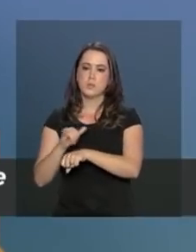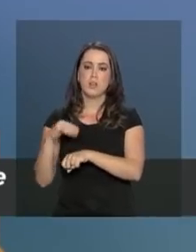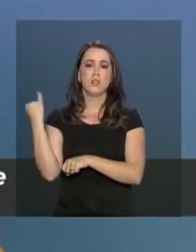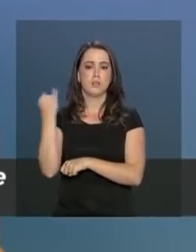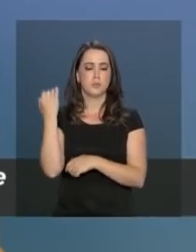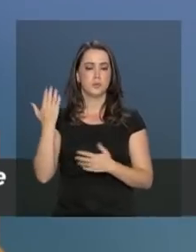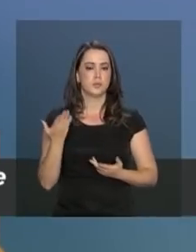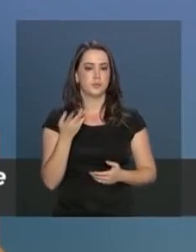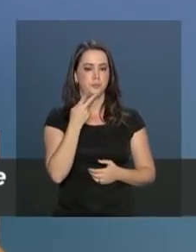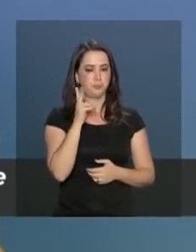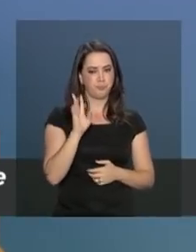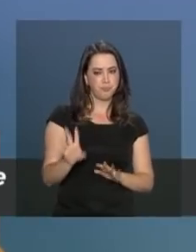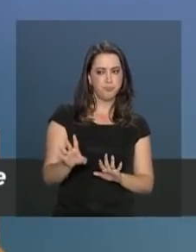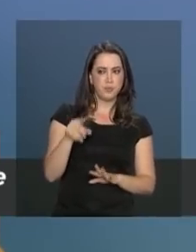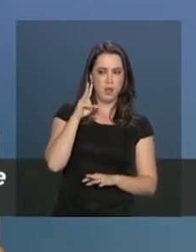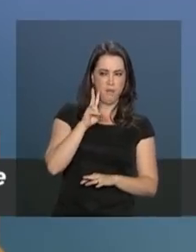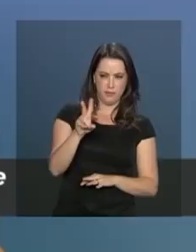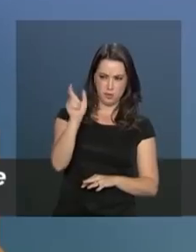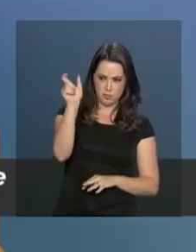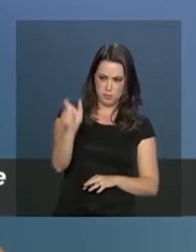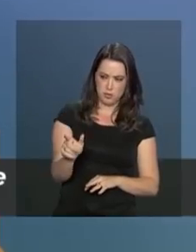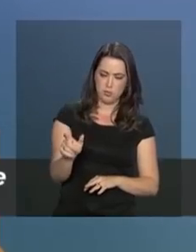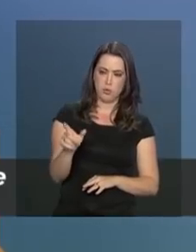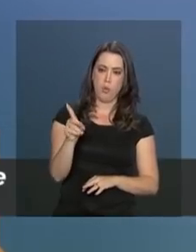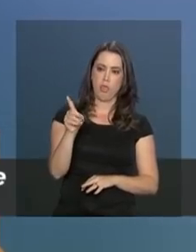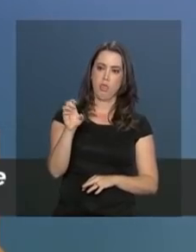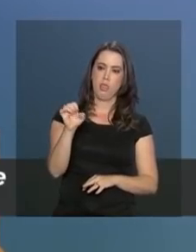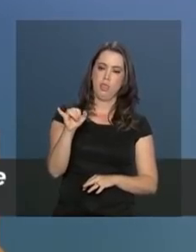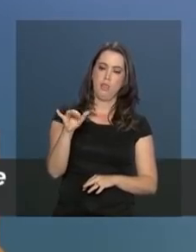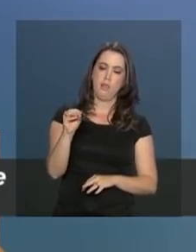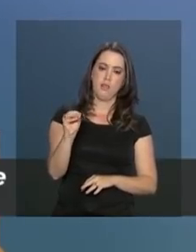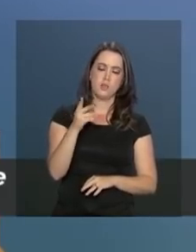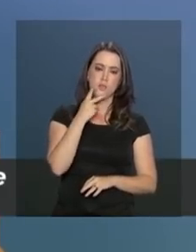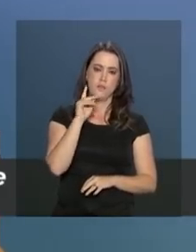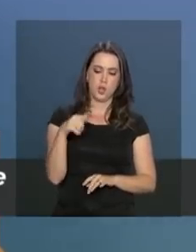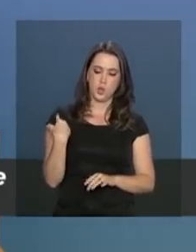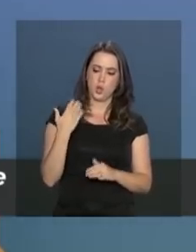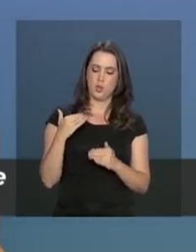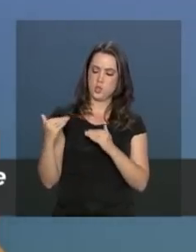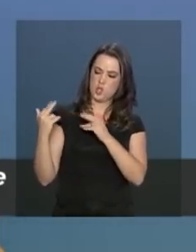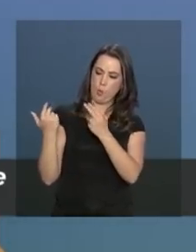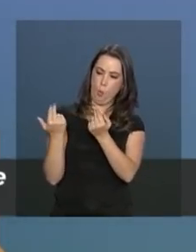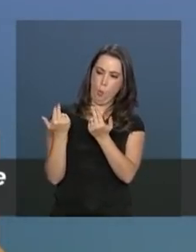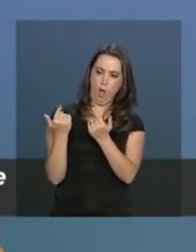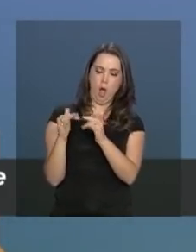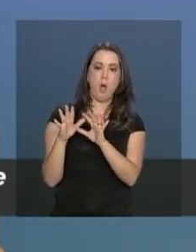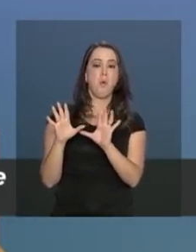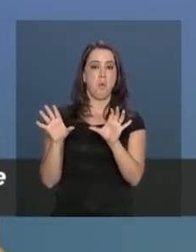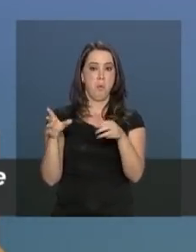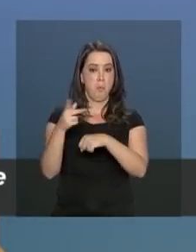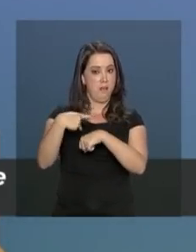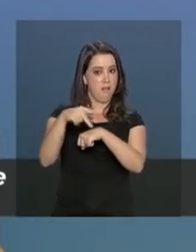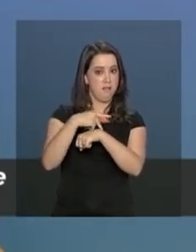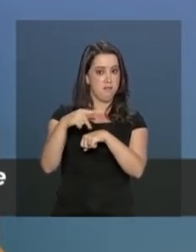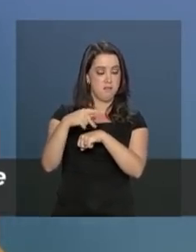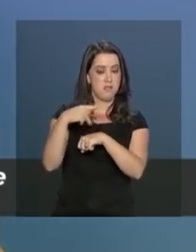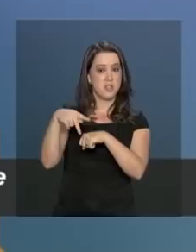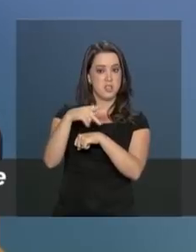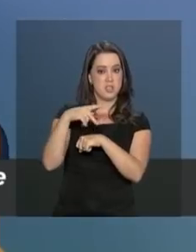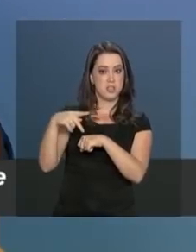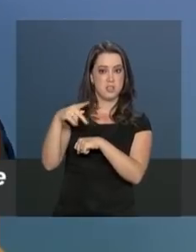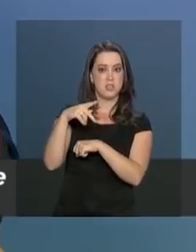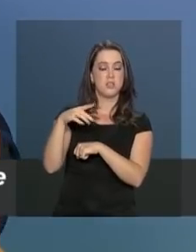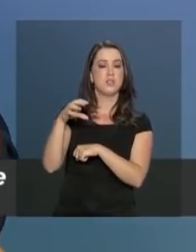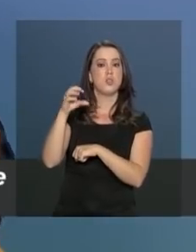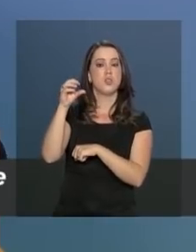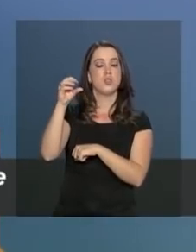dest dizer que nós estamos hoje ombreando com países do oriente médio que tem uma produção extraordinária de petróleo